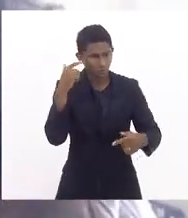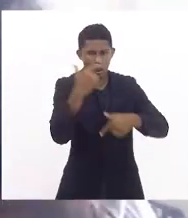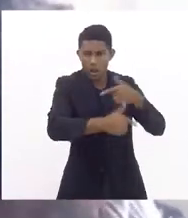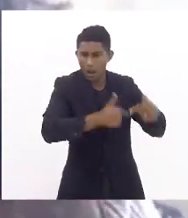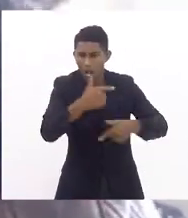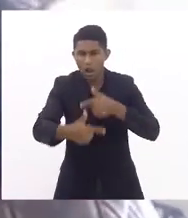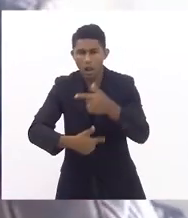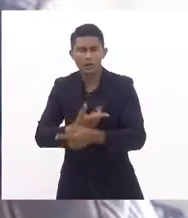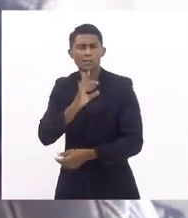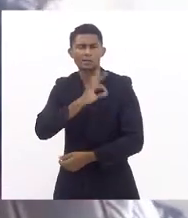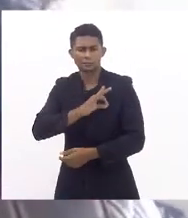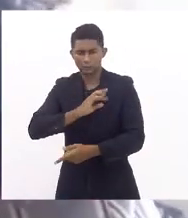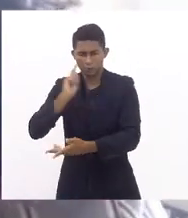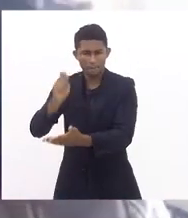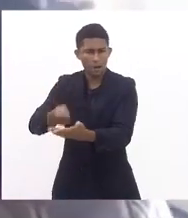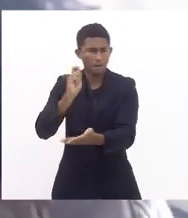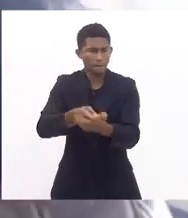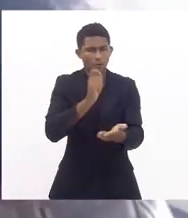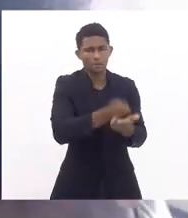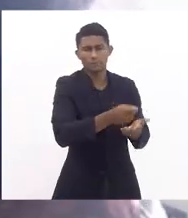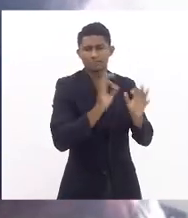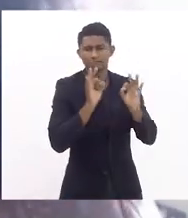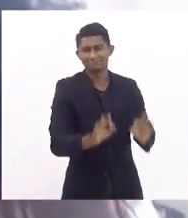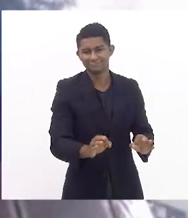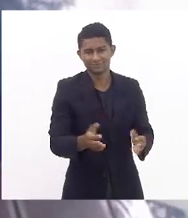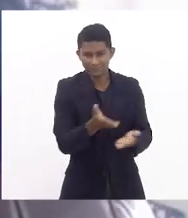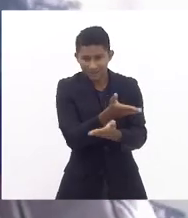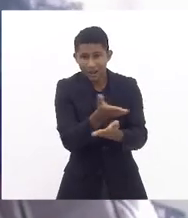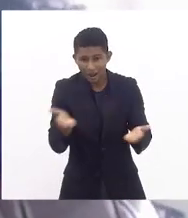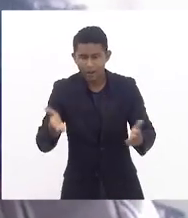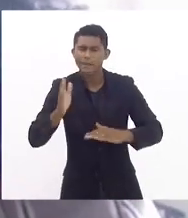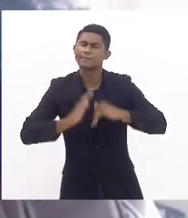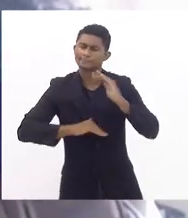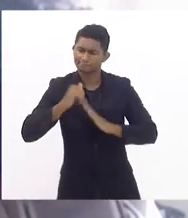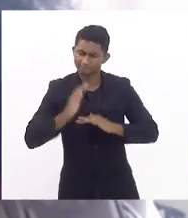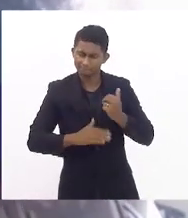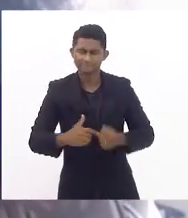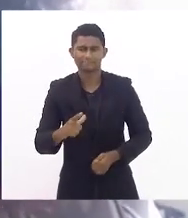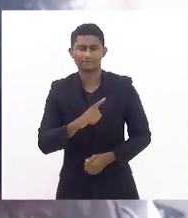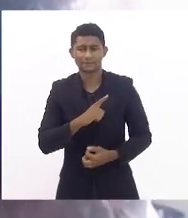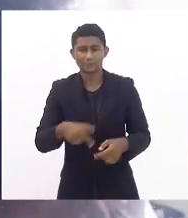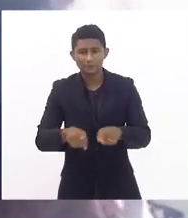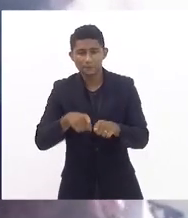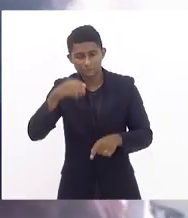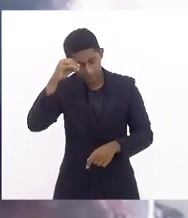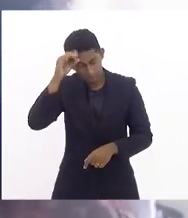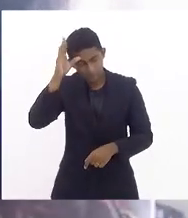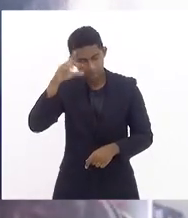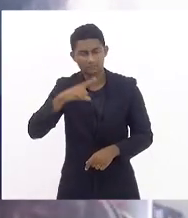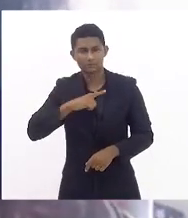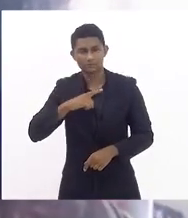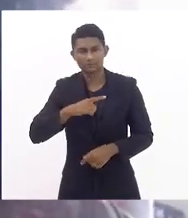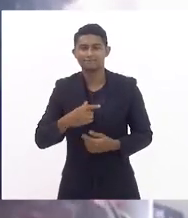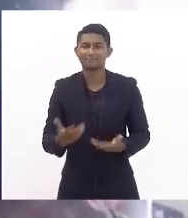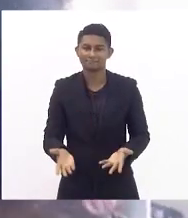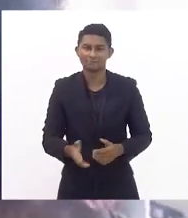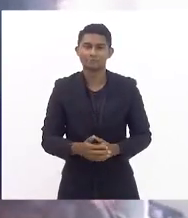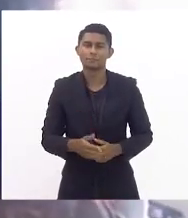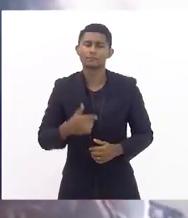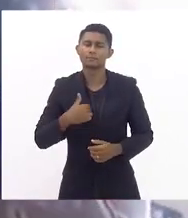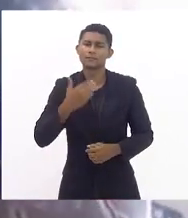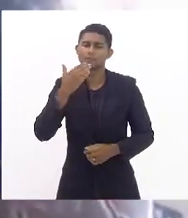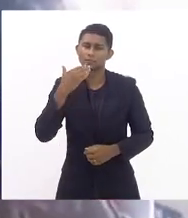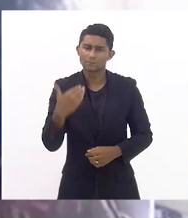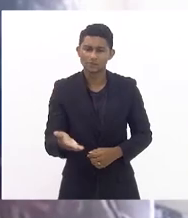o reconhecimento da mão de obra qualificada desse trabalhador. Então, peço sensibilidade